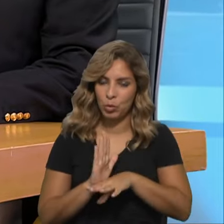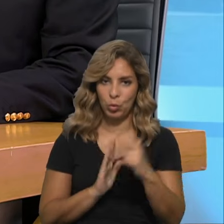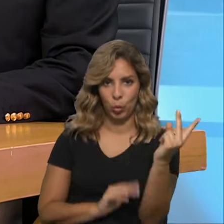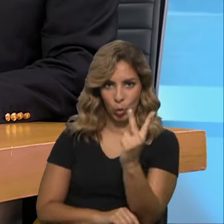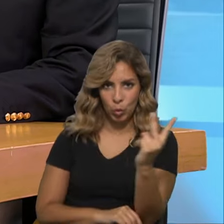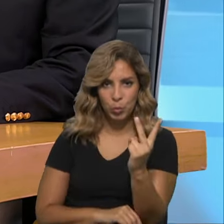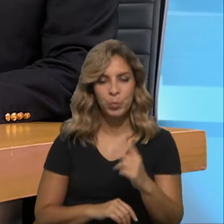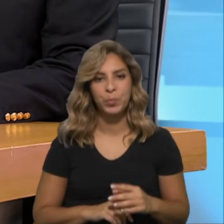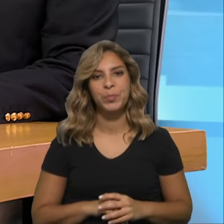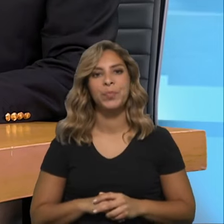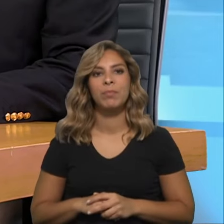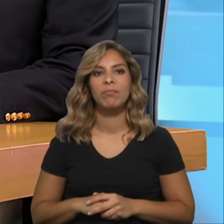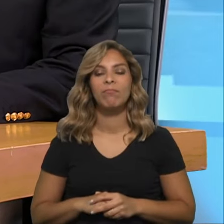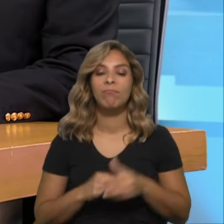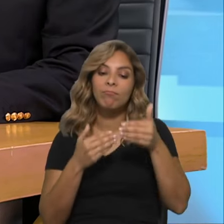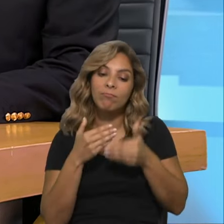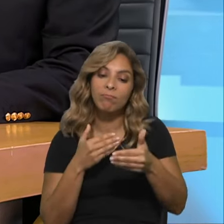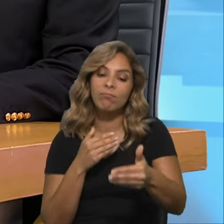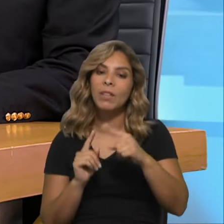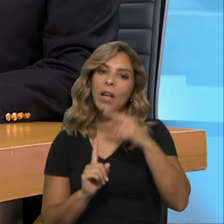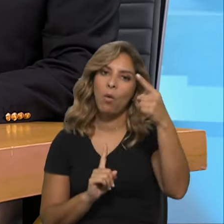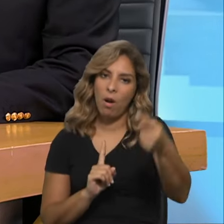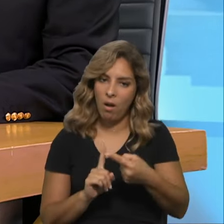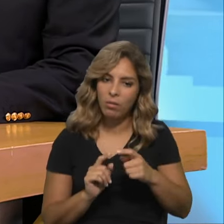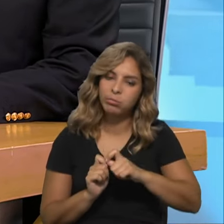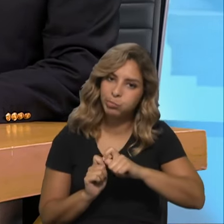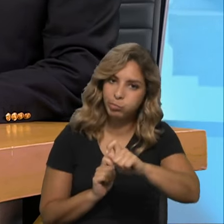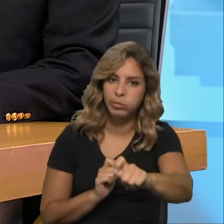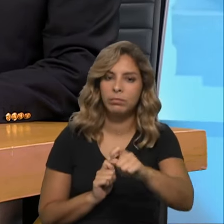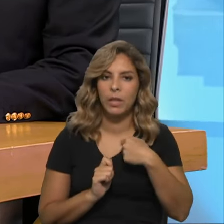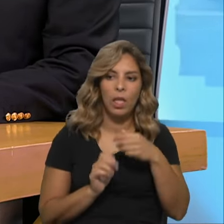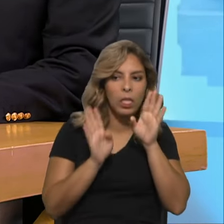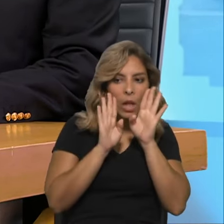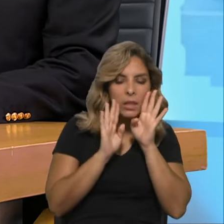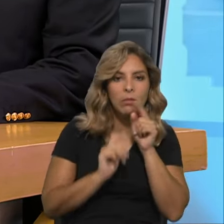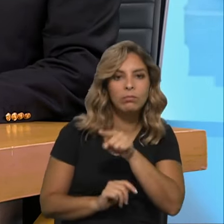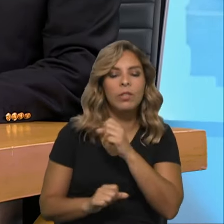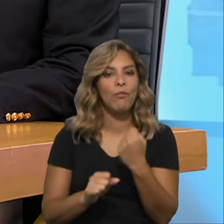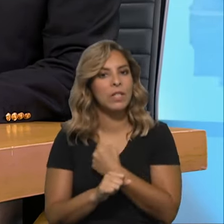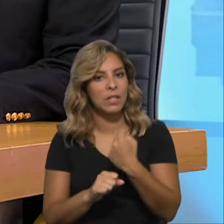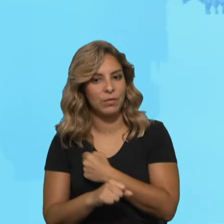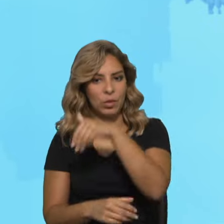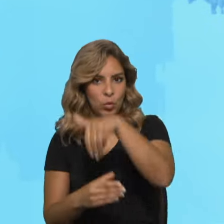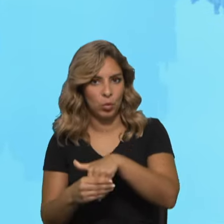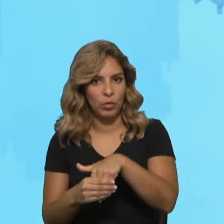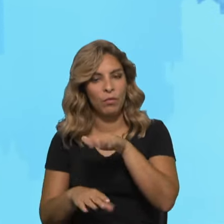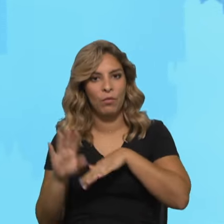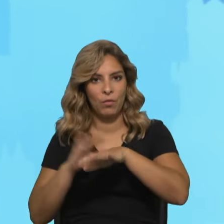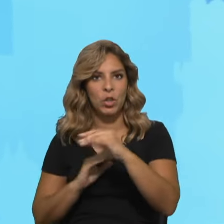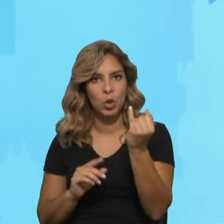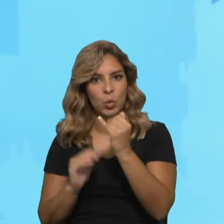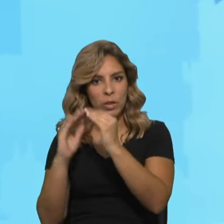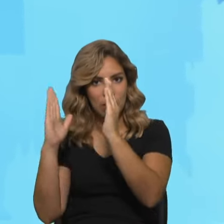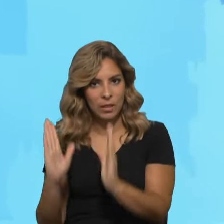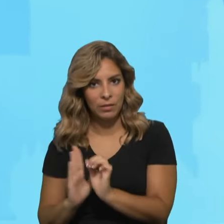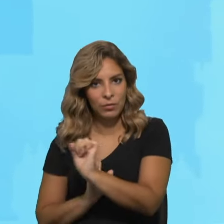e certamente ao longo deste ano estaremos particularmente atentos àquilo que for acontecendo também e